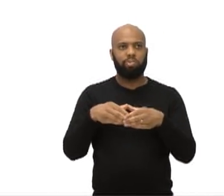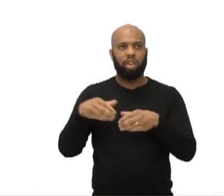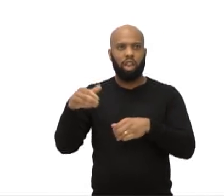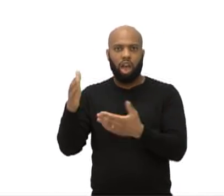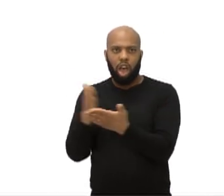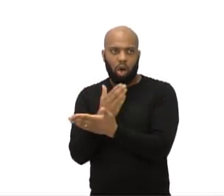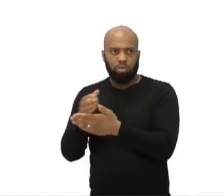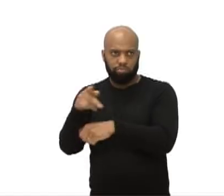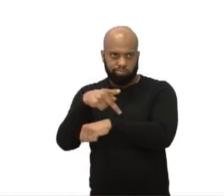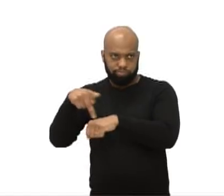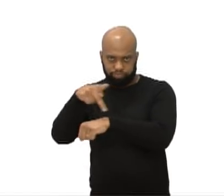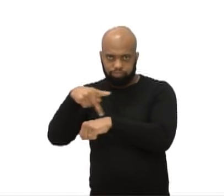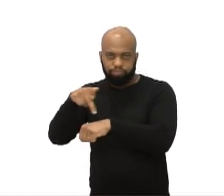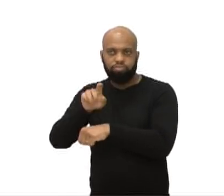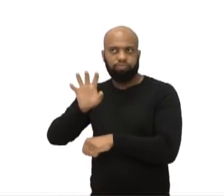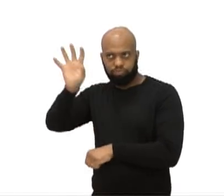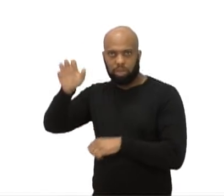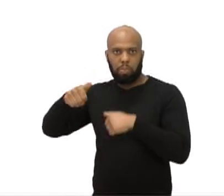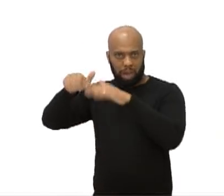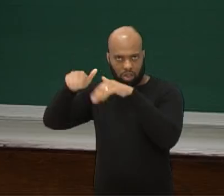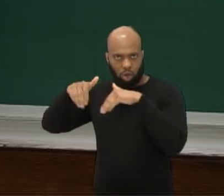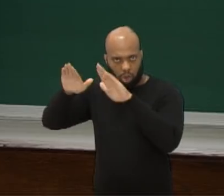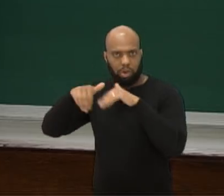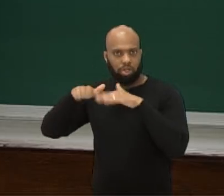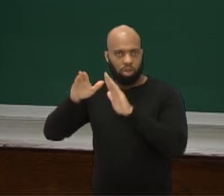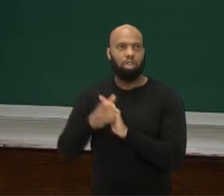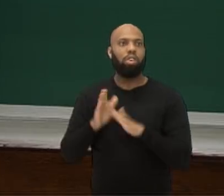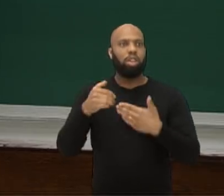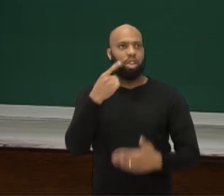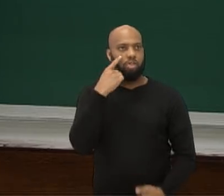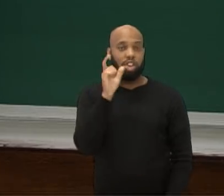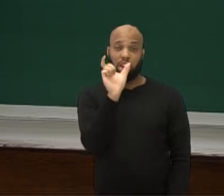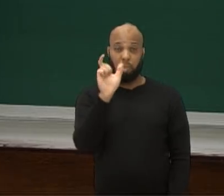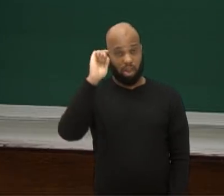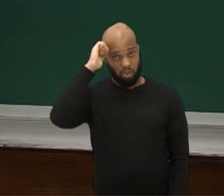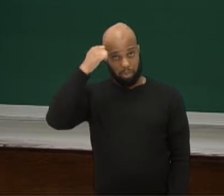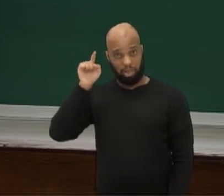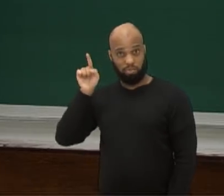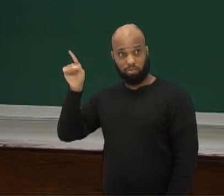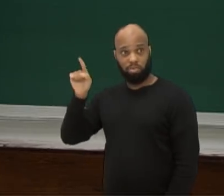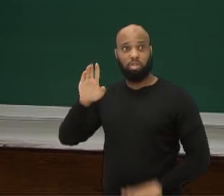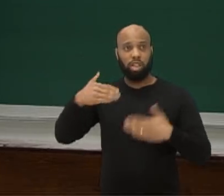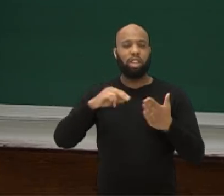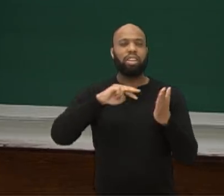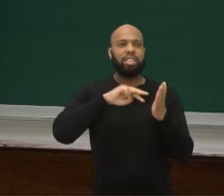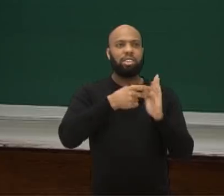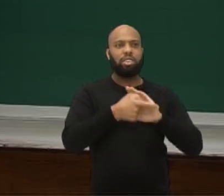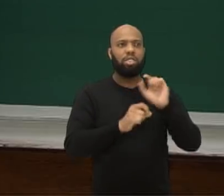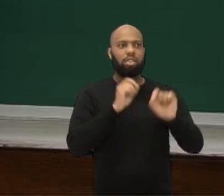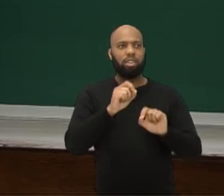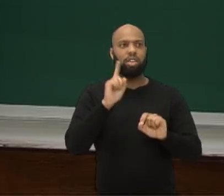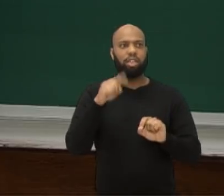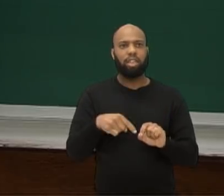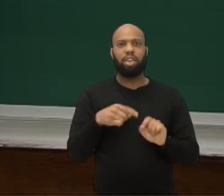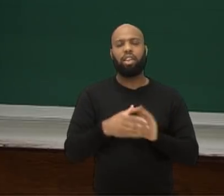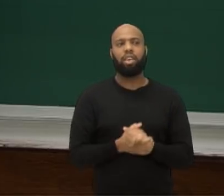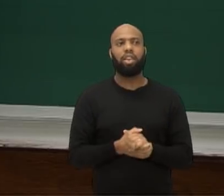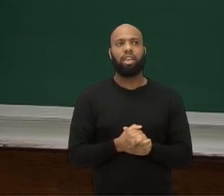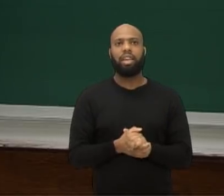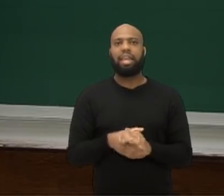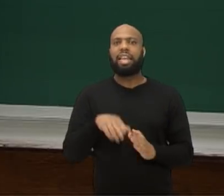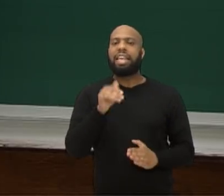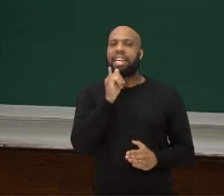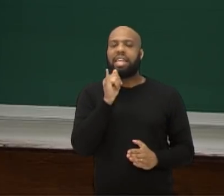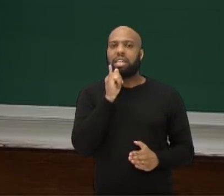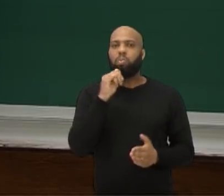Daomé, atual Benin. Degredados, perceba essa palavra em negrito aqui? Degredados era uma pena, né?